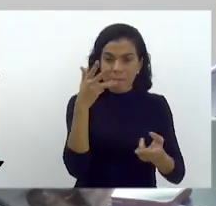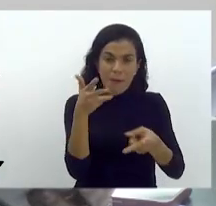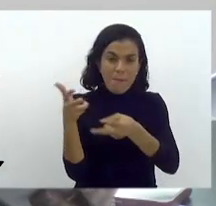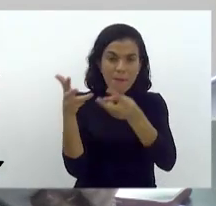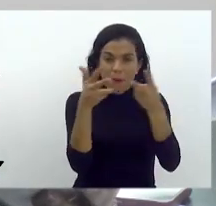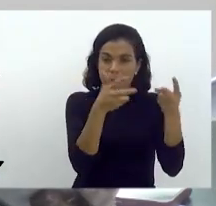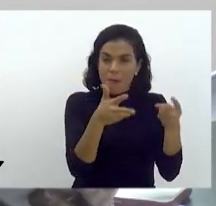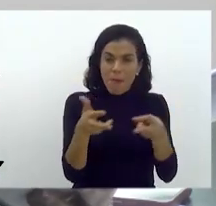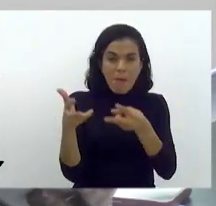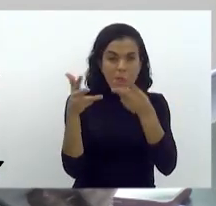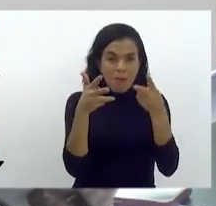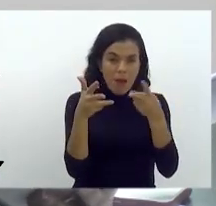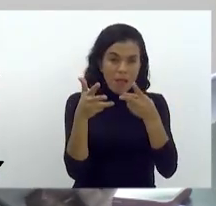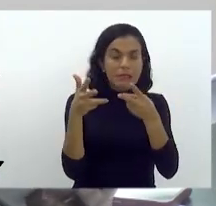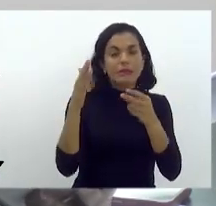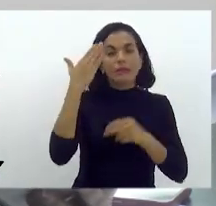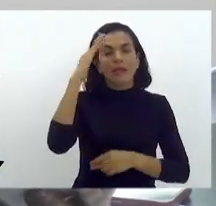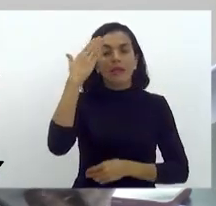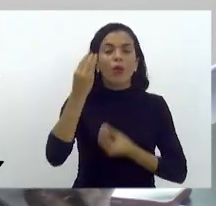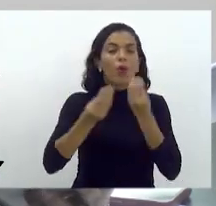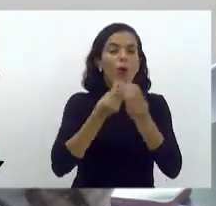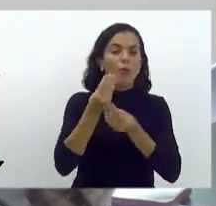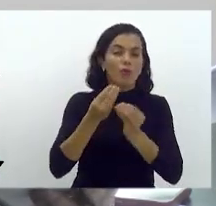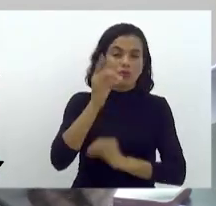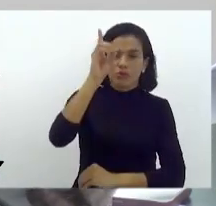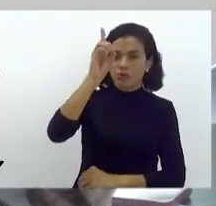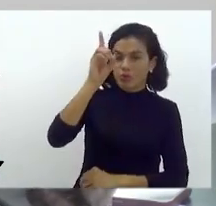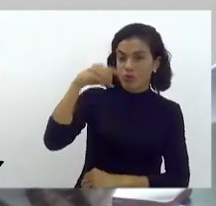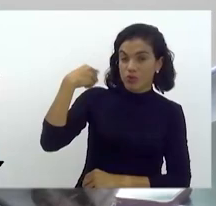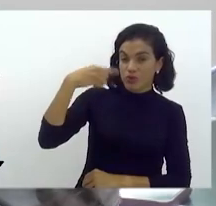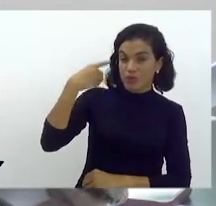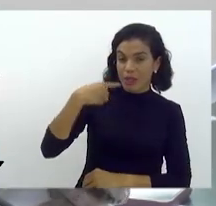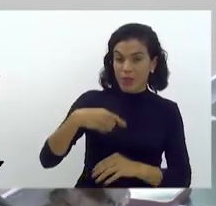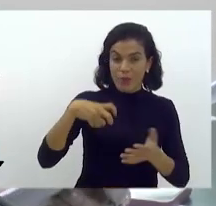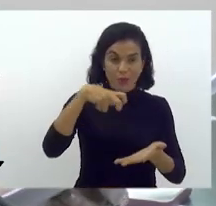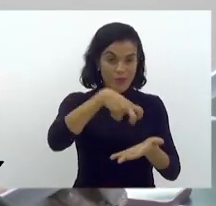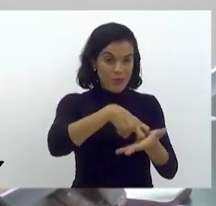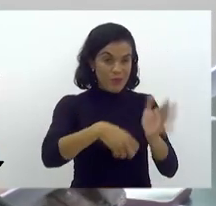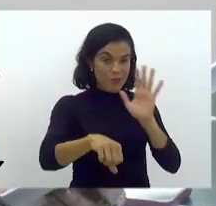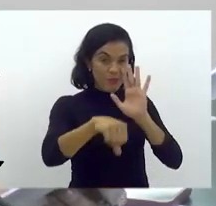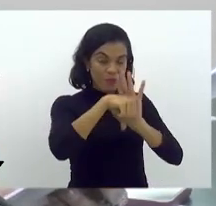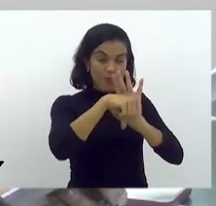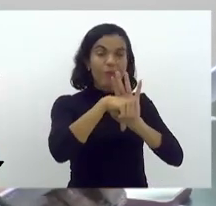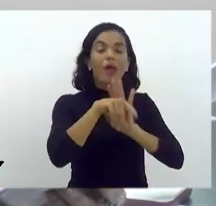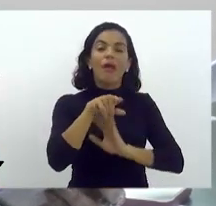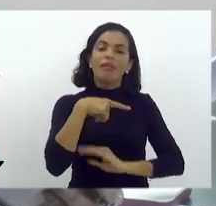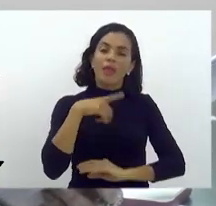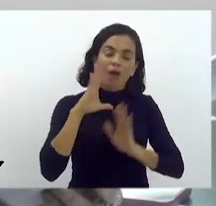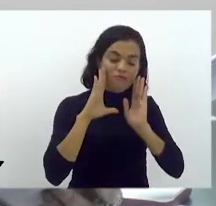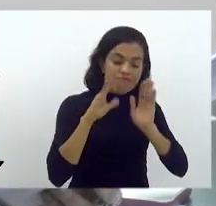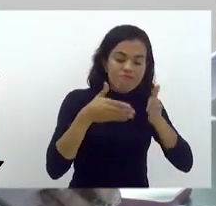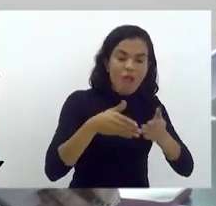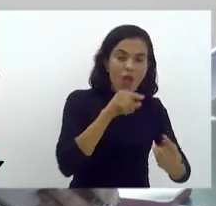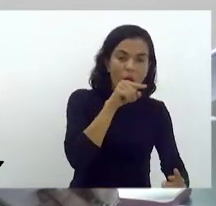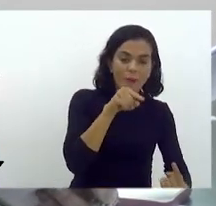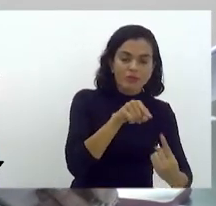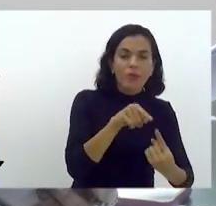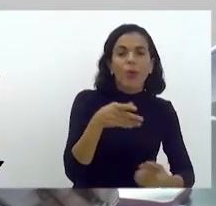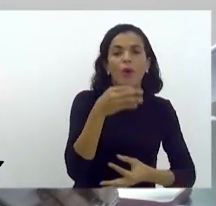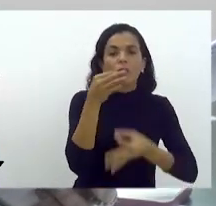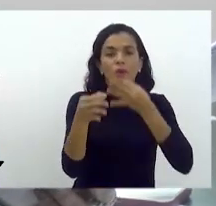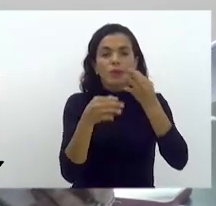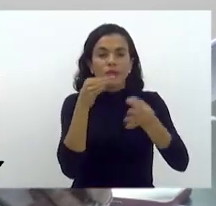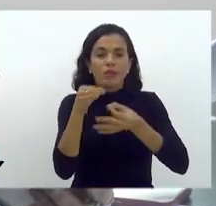da gente entendendo né que no direito penal a gente tem que ter um foco determinado mas que tipo de sugestão